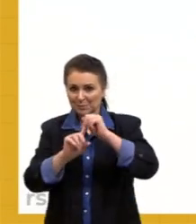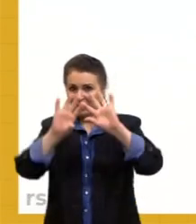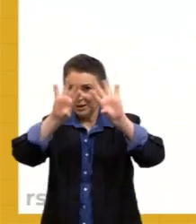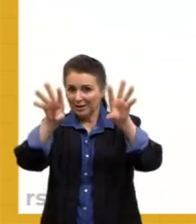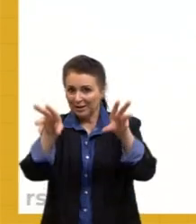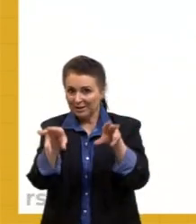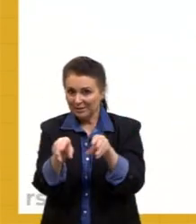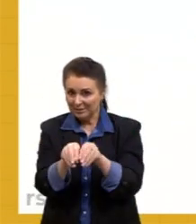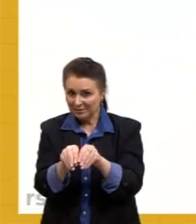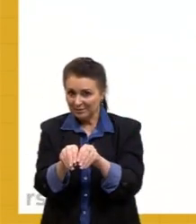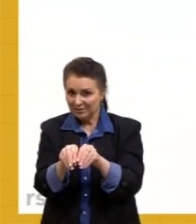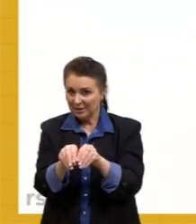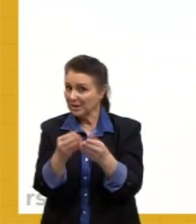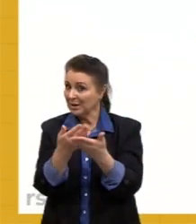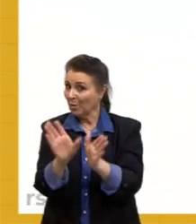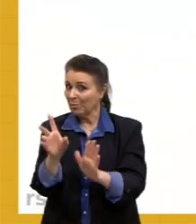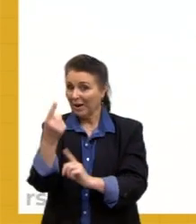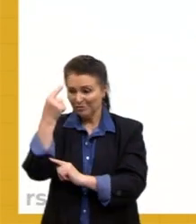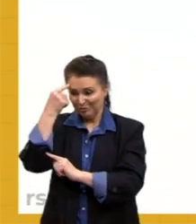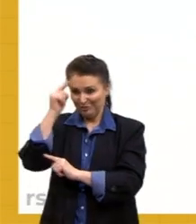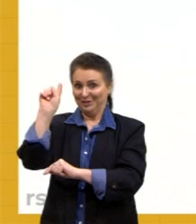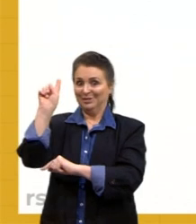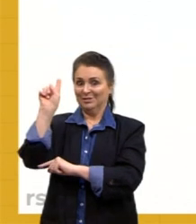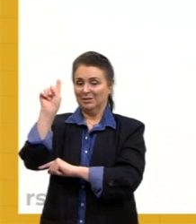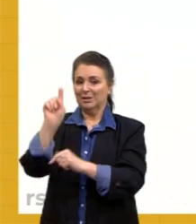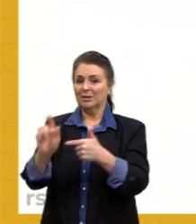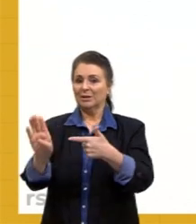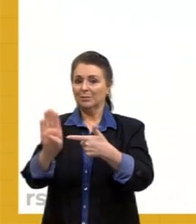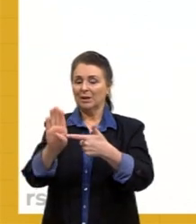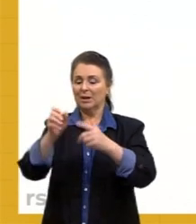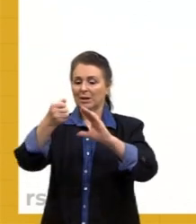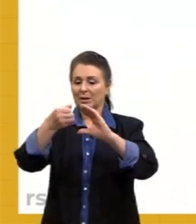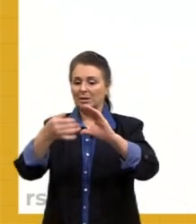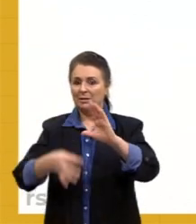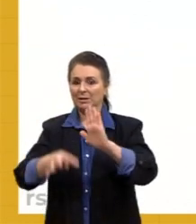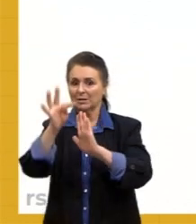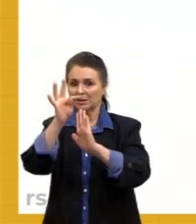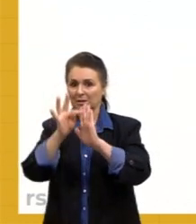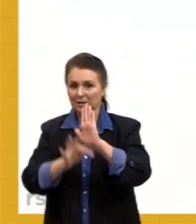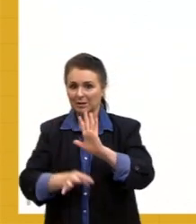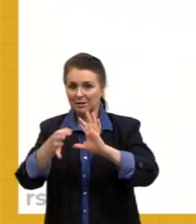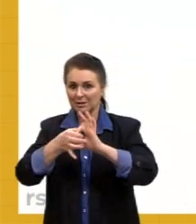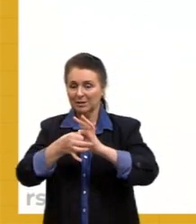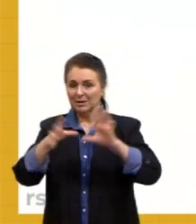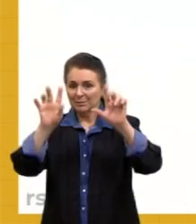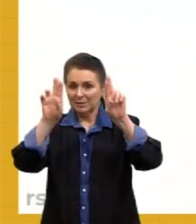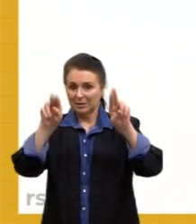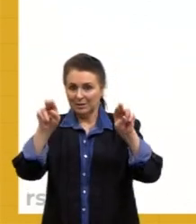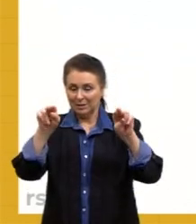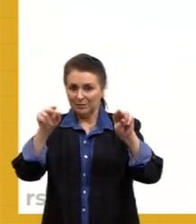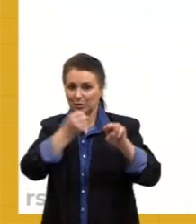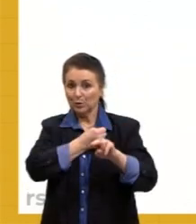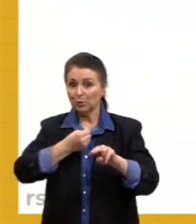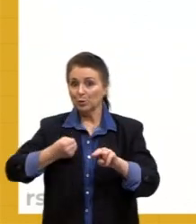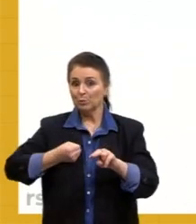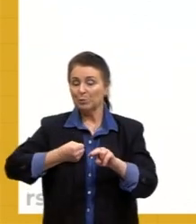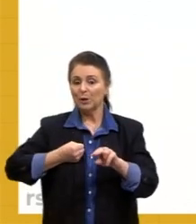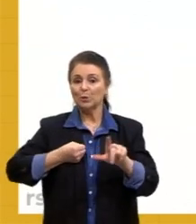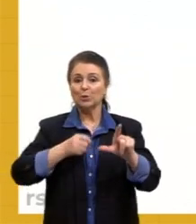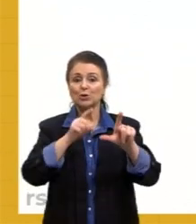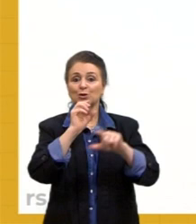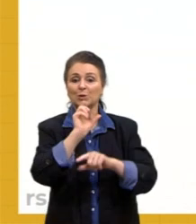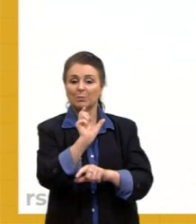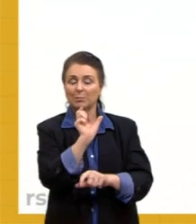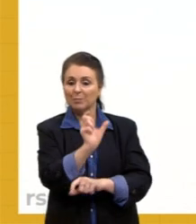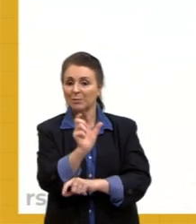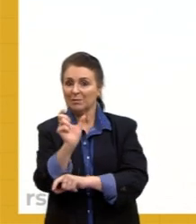perder a criatividade letra B caracteriza um texto de tema livre no qual o número de caracteres importa mais que a